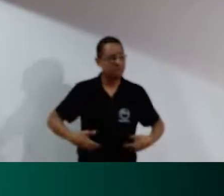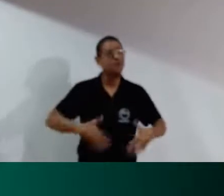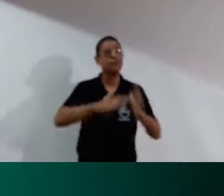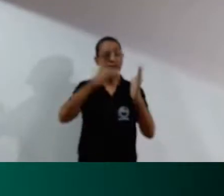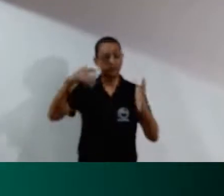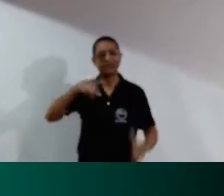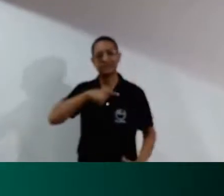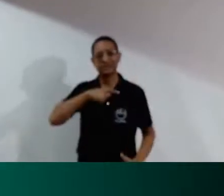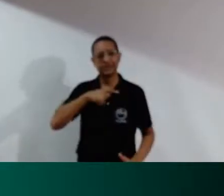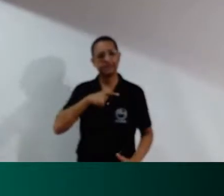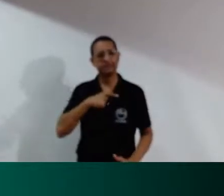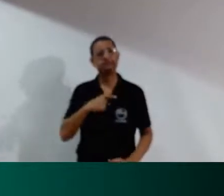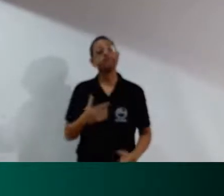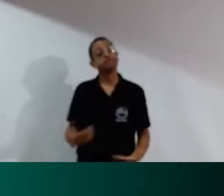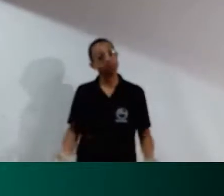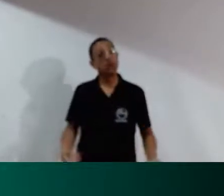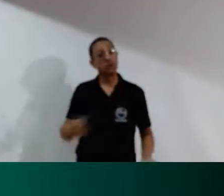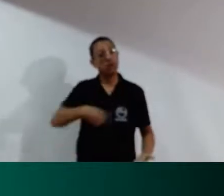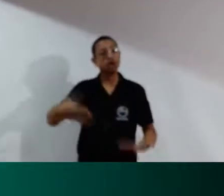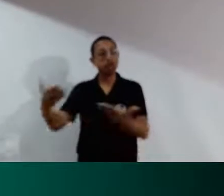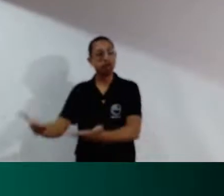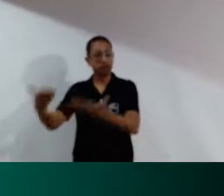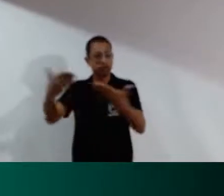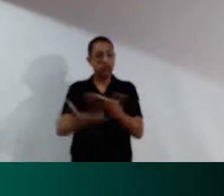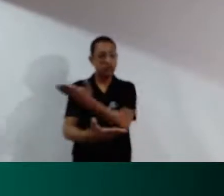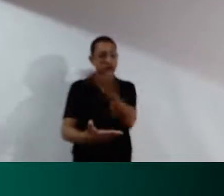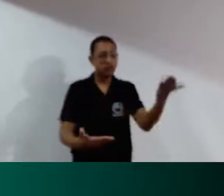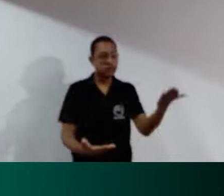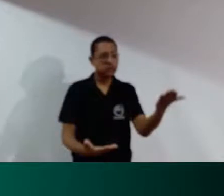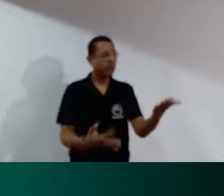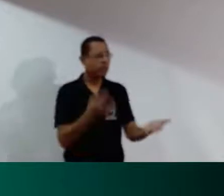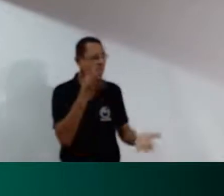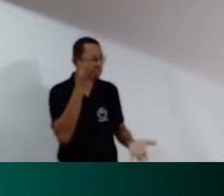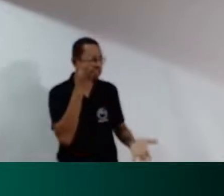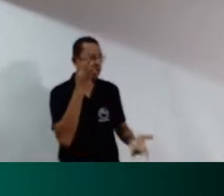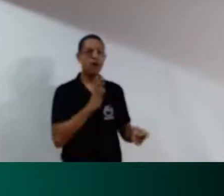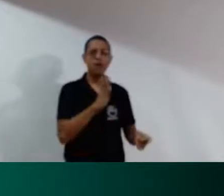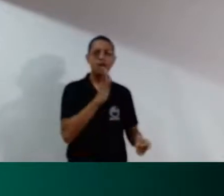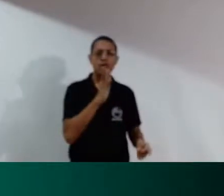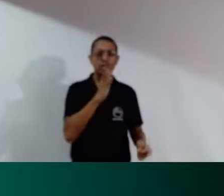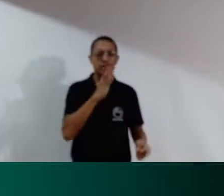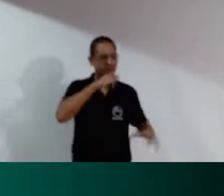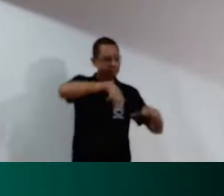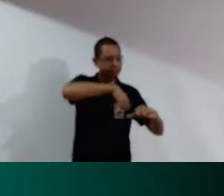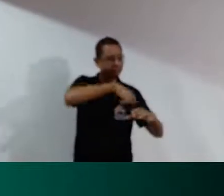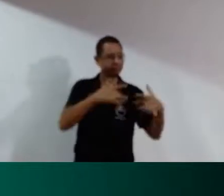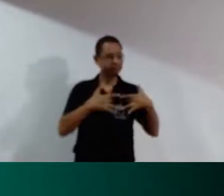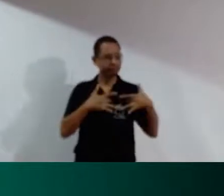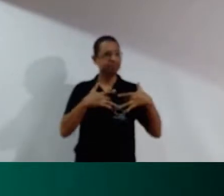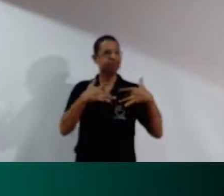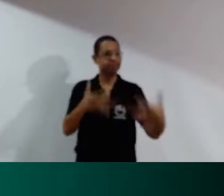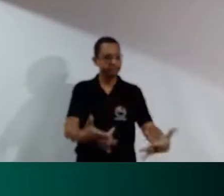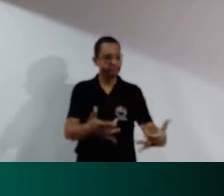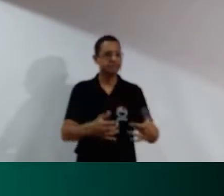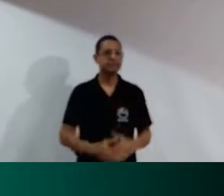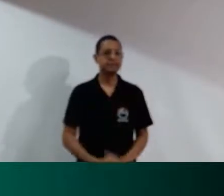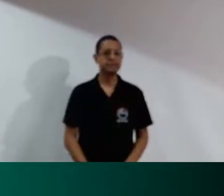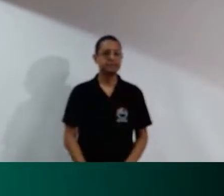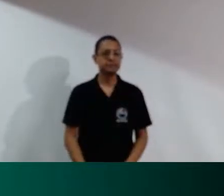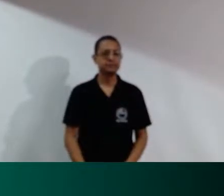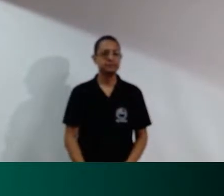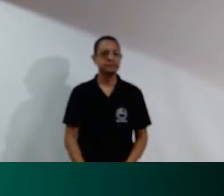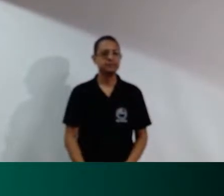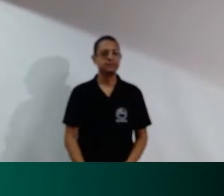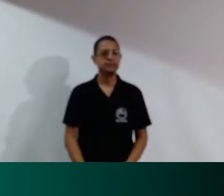fazer um convite para vocês conhecerem a cozinha a gente quer ser parceiro né em projetos eu deixei para falar de uma